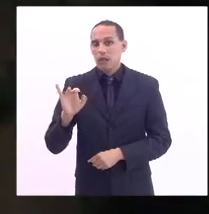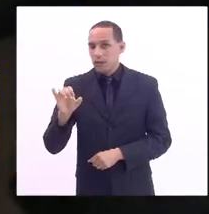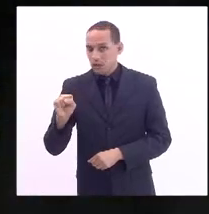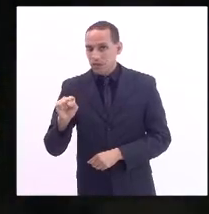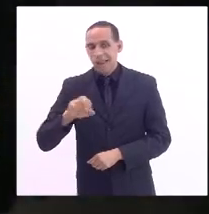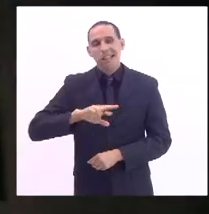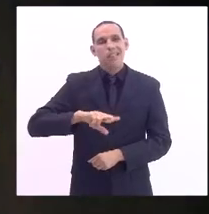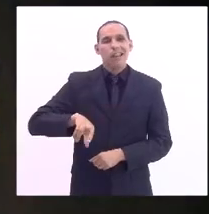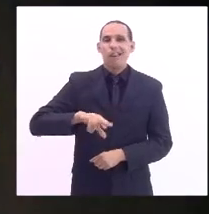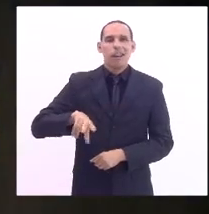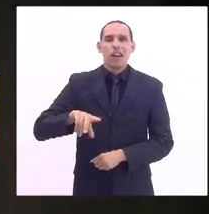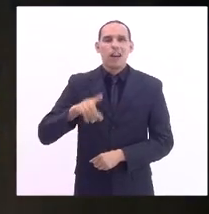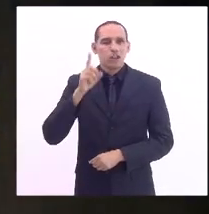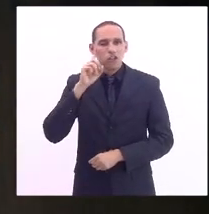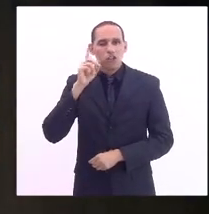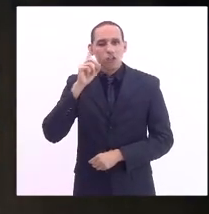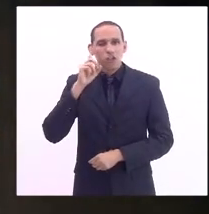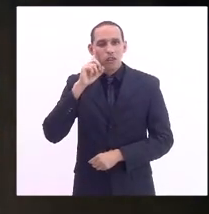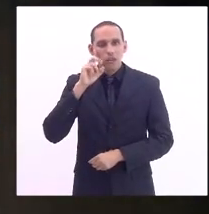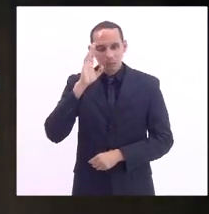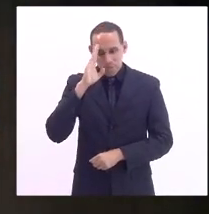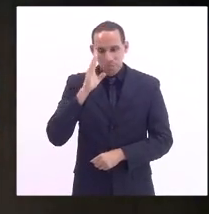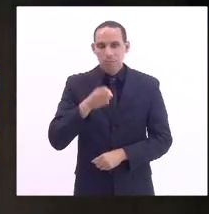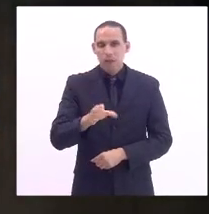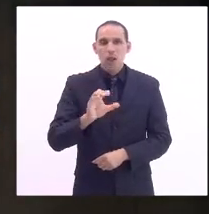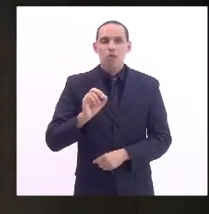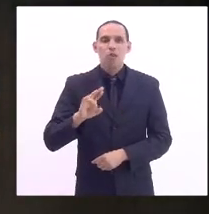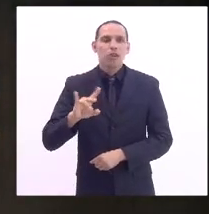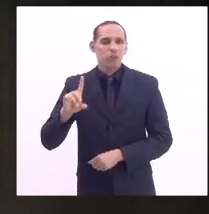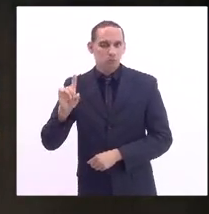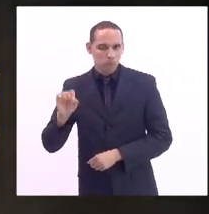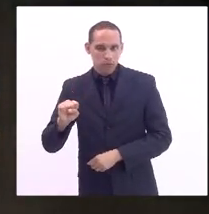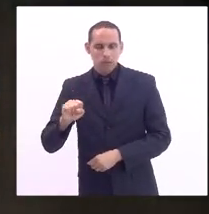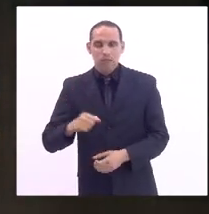não mais em dias corridos.